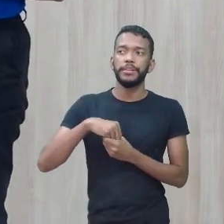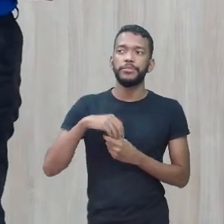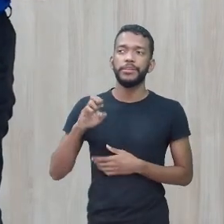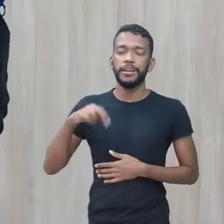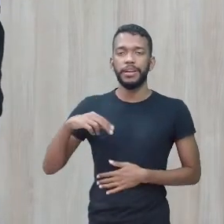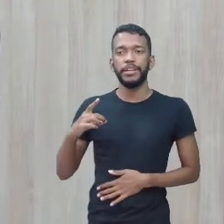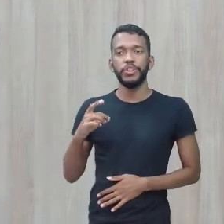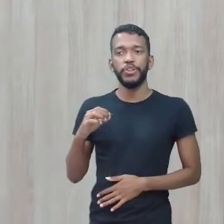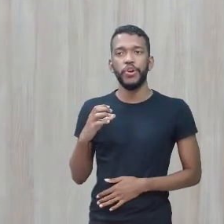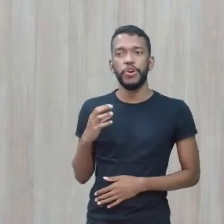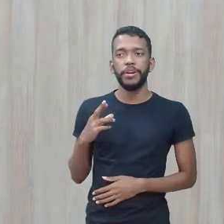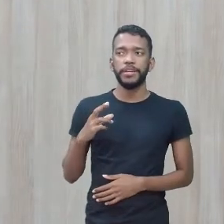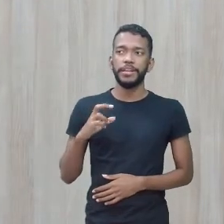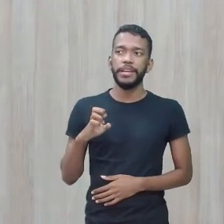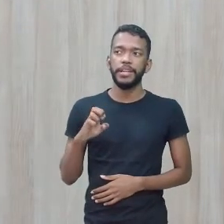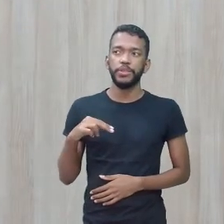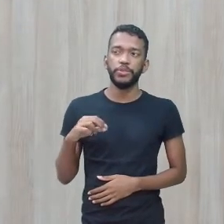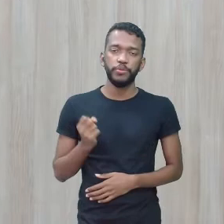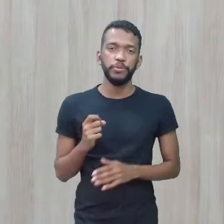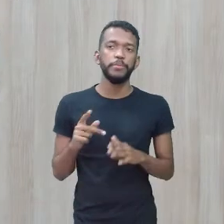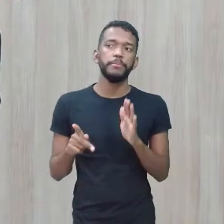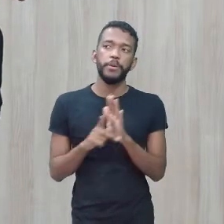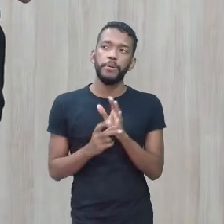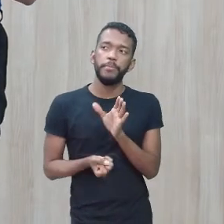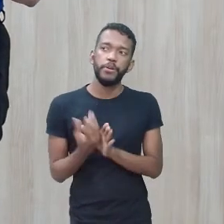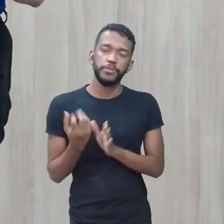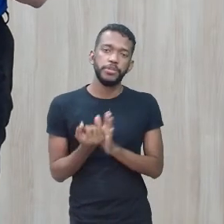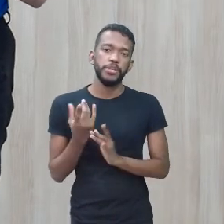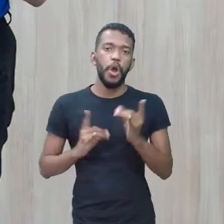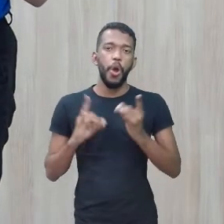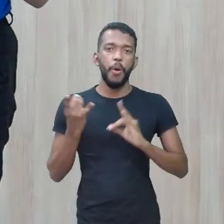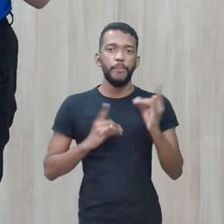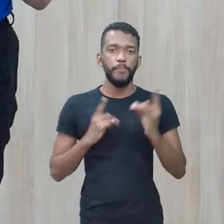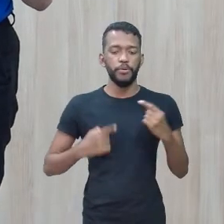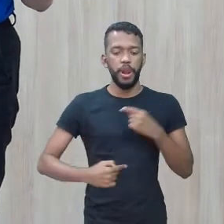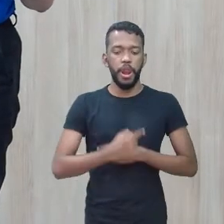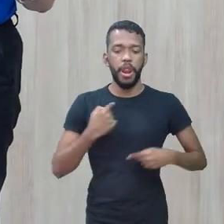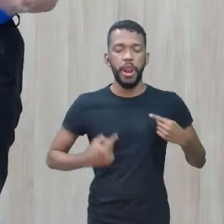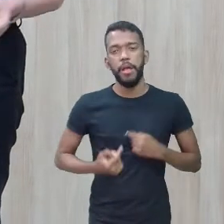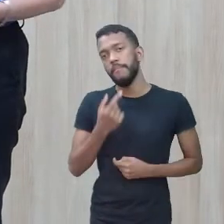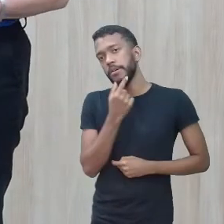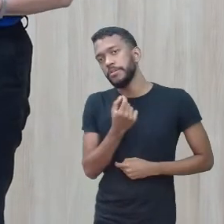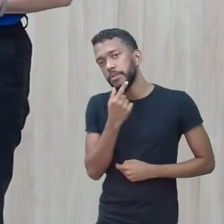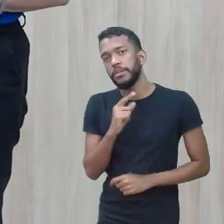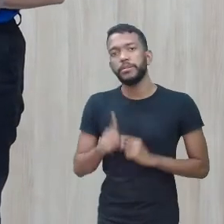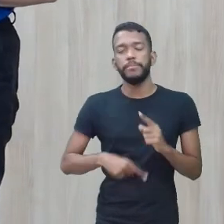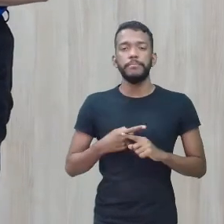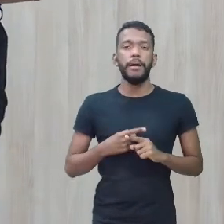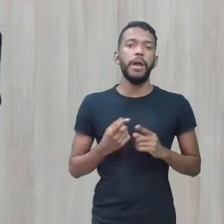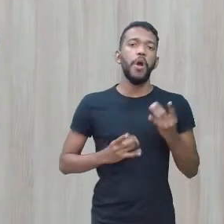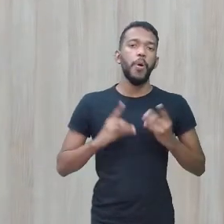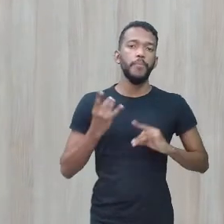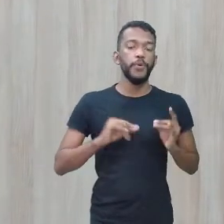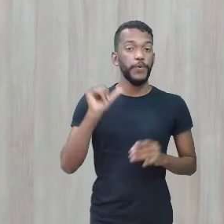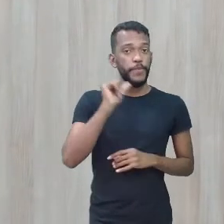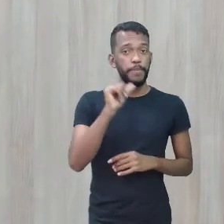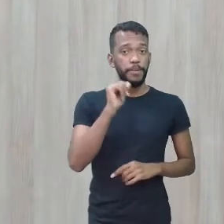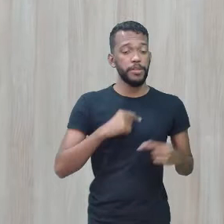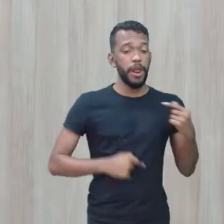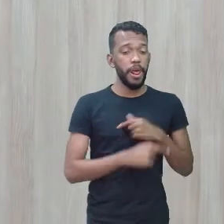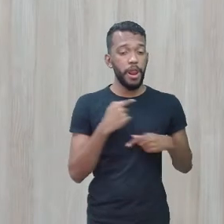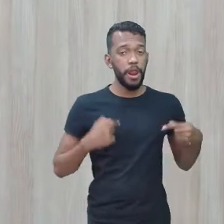são responsáveis também por produzir hormônios, tanto hormônio masculino quanto hormônio